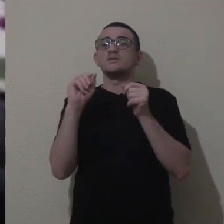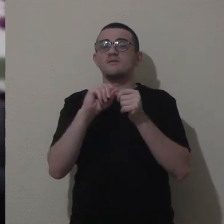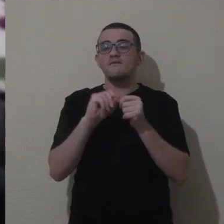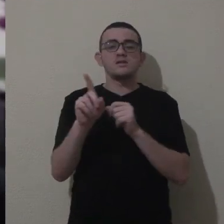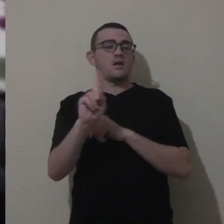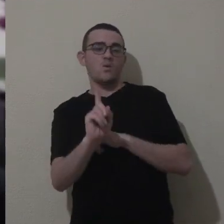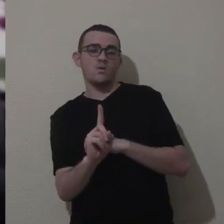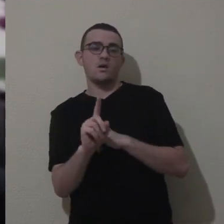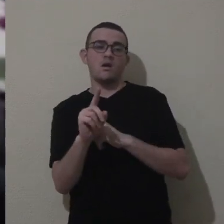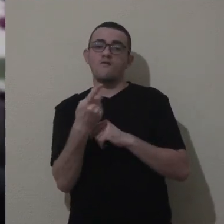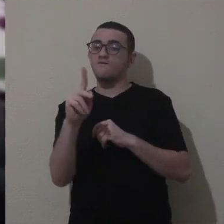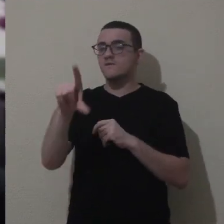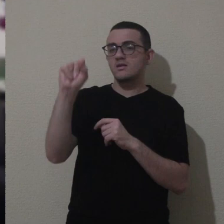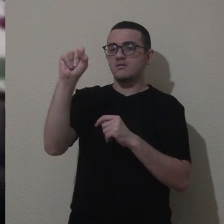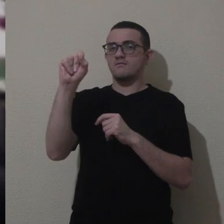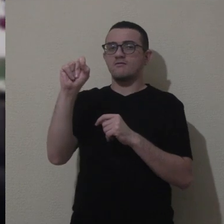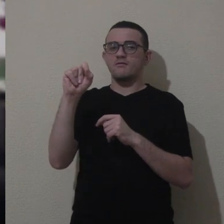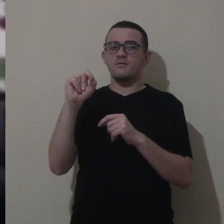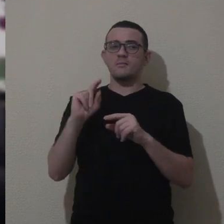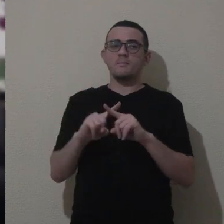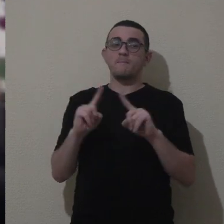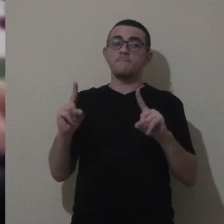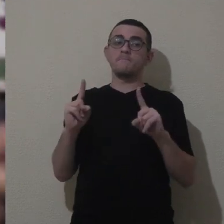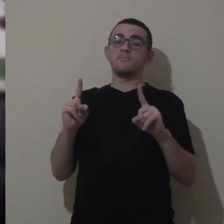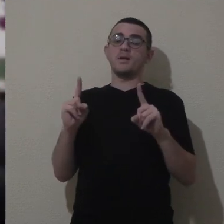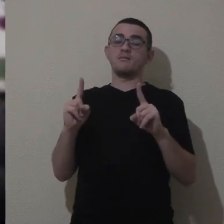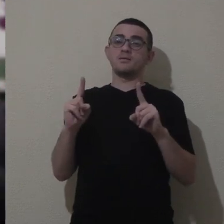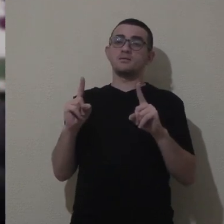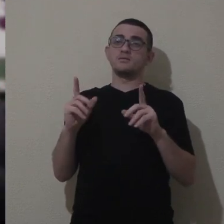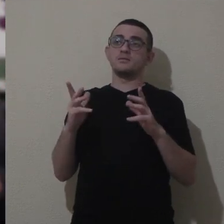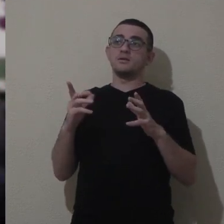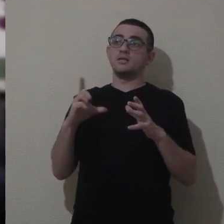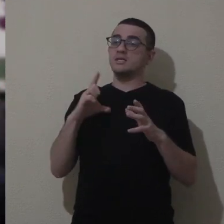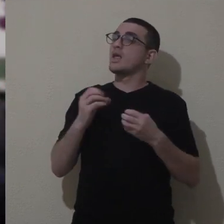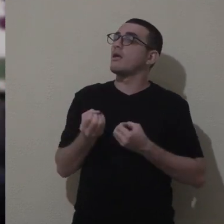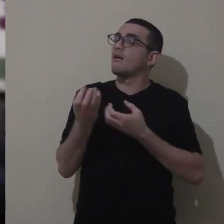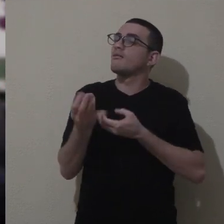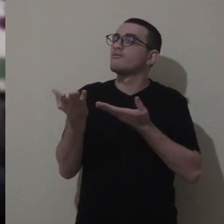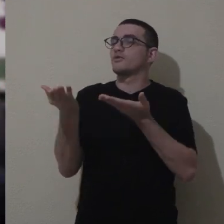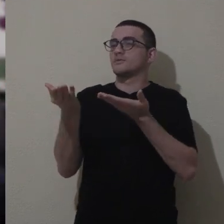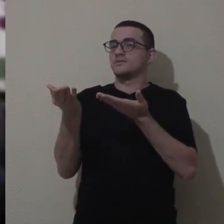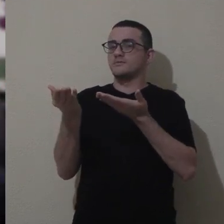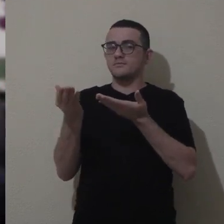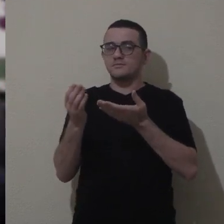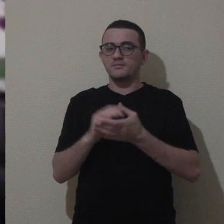você vai fazer ou não vai fazer. Então, a questão de gerenciamento, mas pelo menos você está com essa